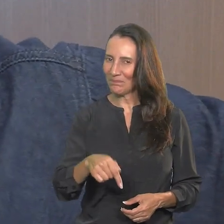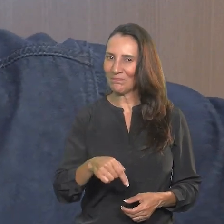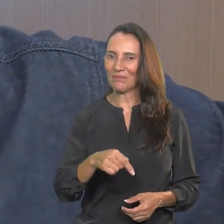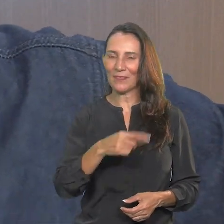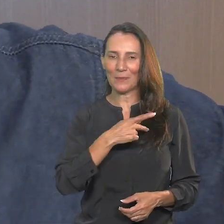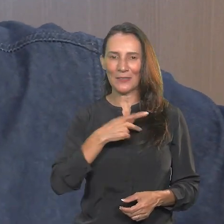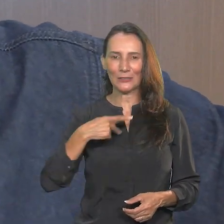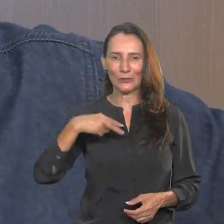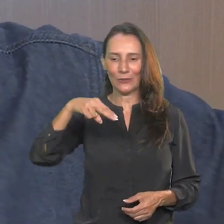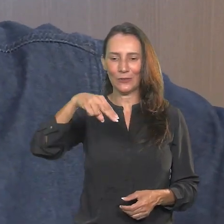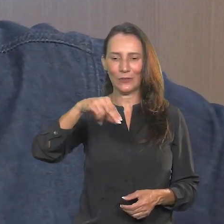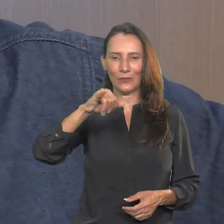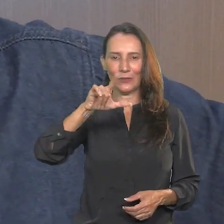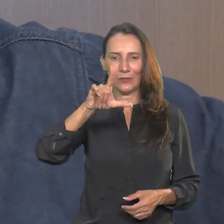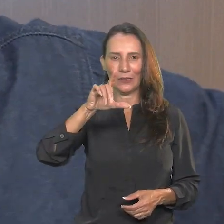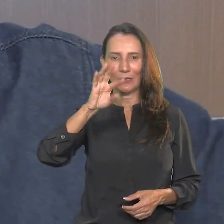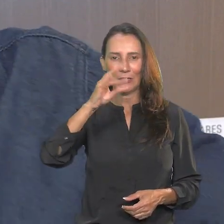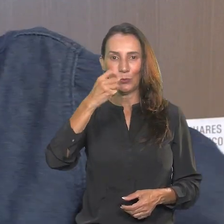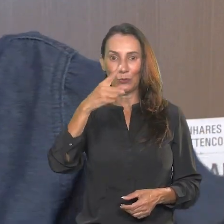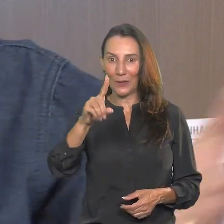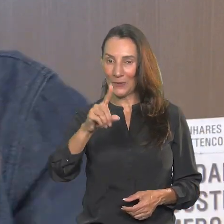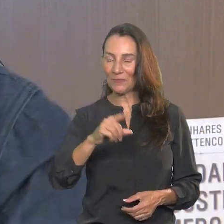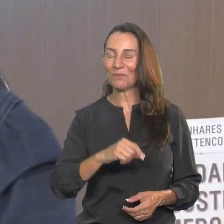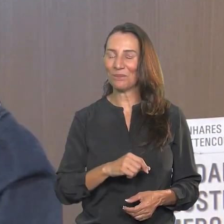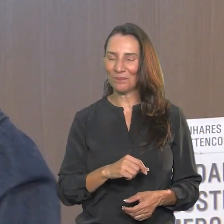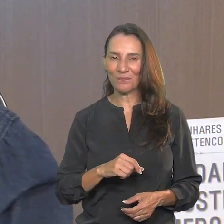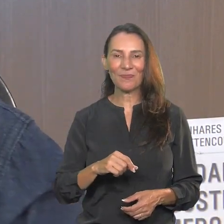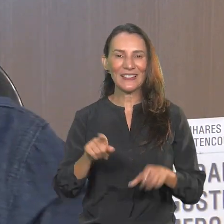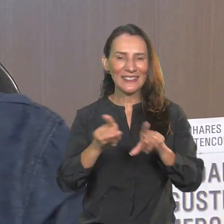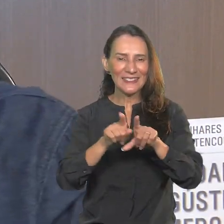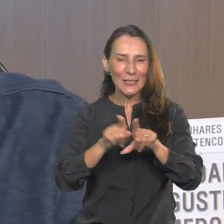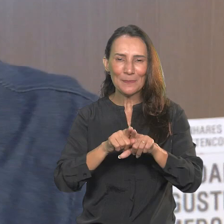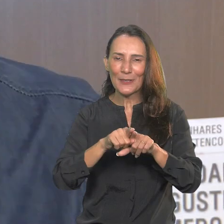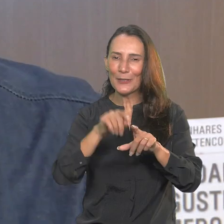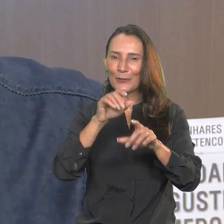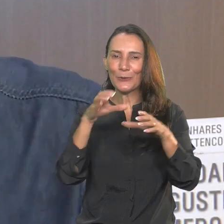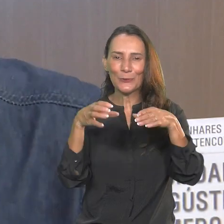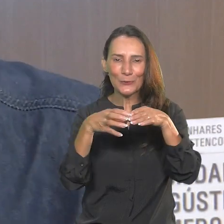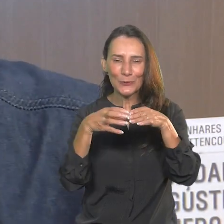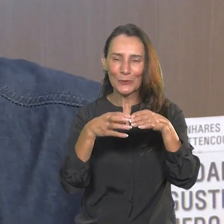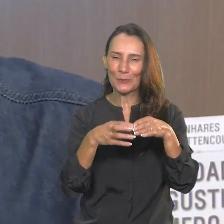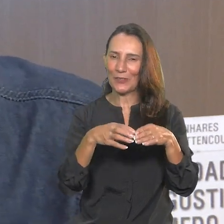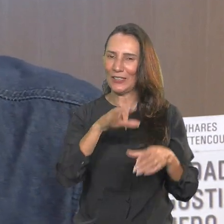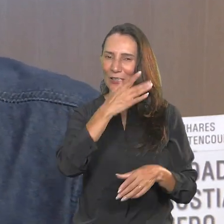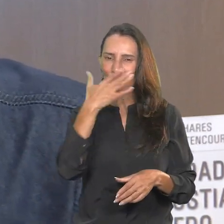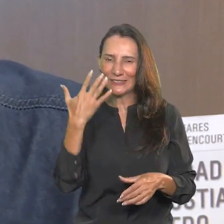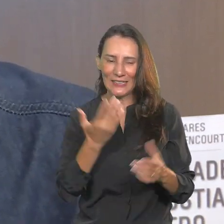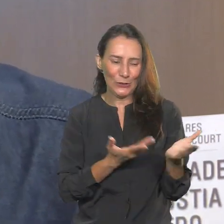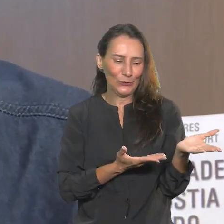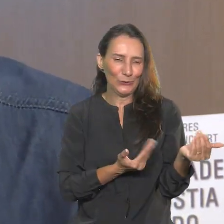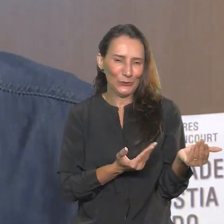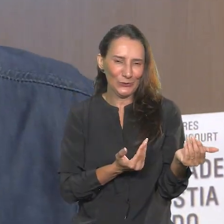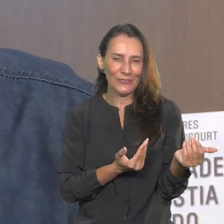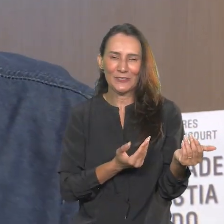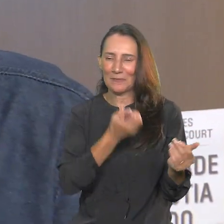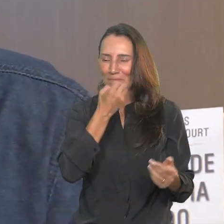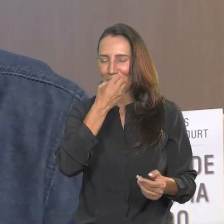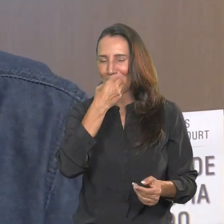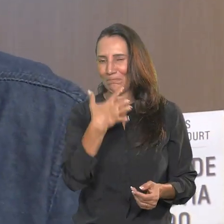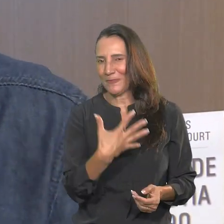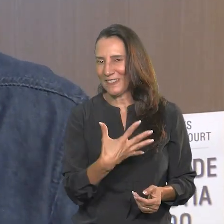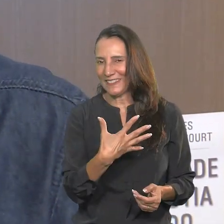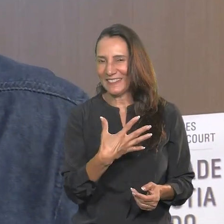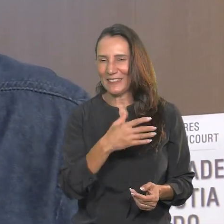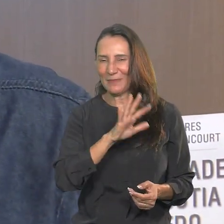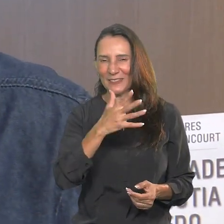o Newton, e bênção por... E os adolescentes e juniores, que maravilha, mais de 500 adolescentes,